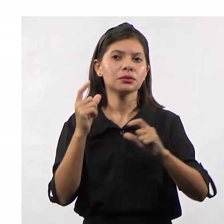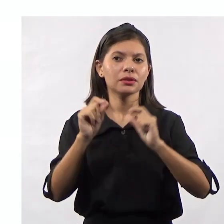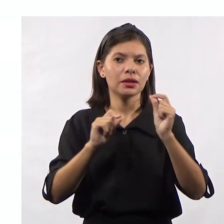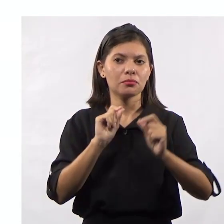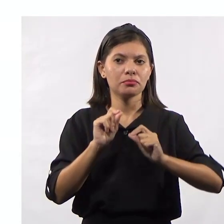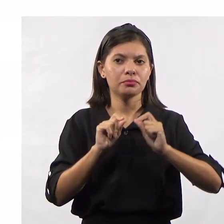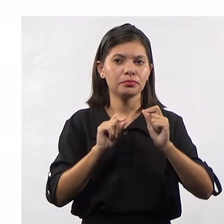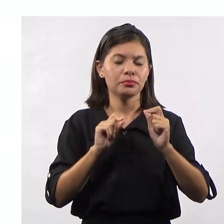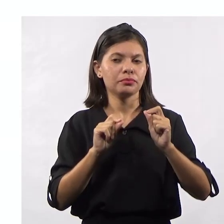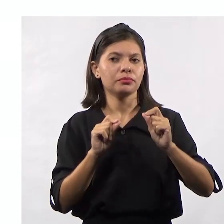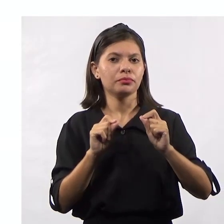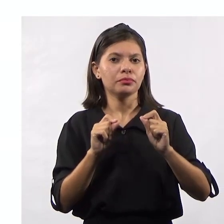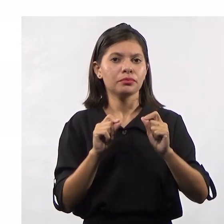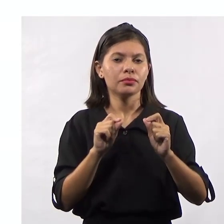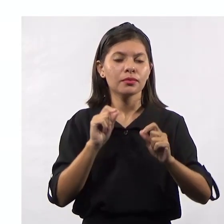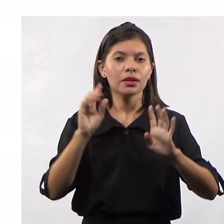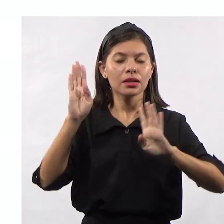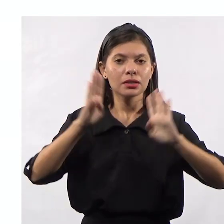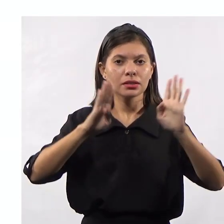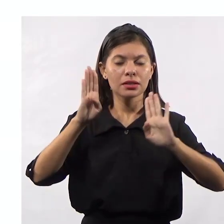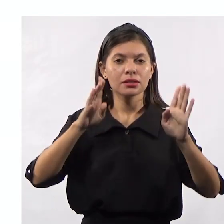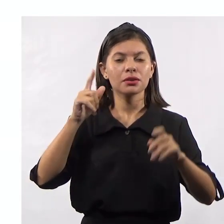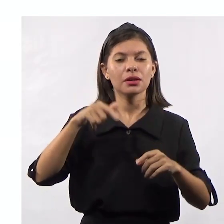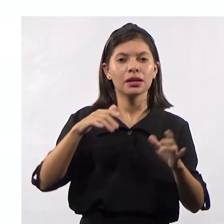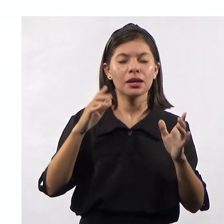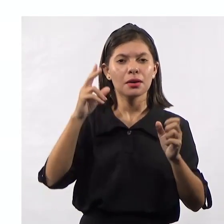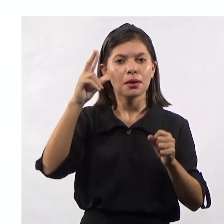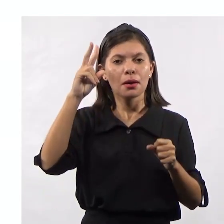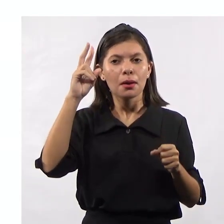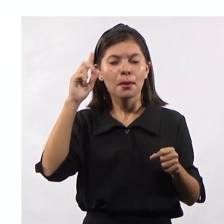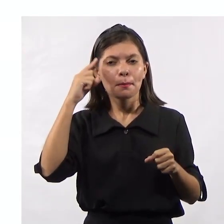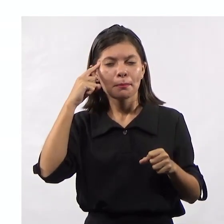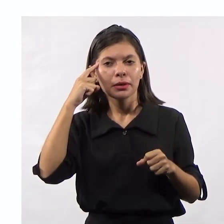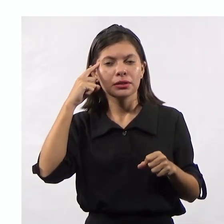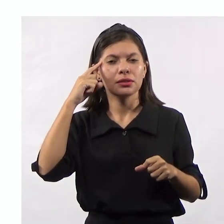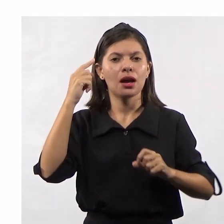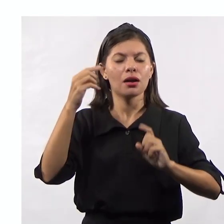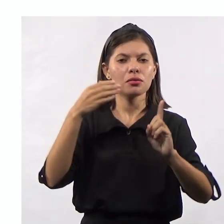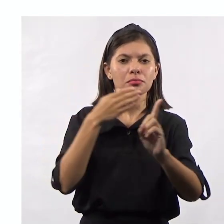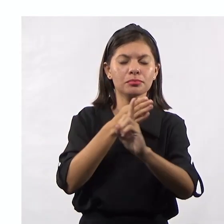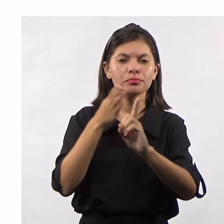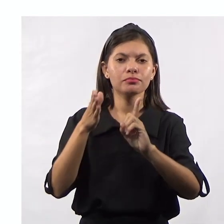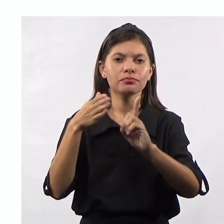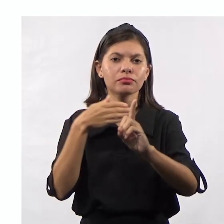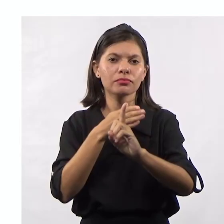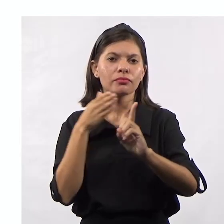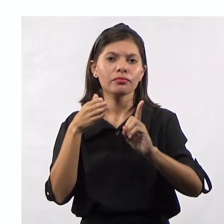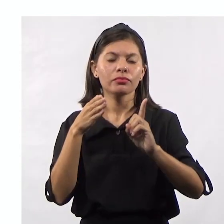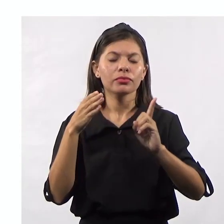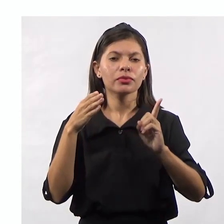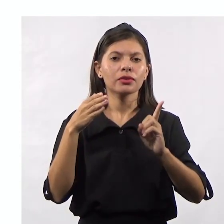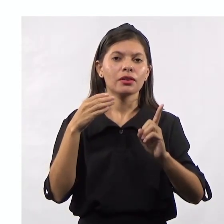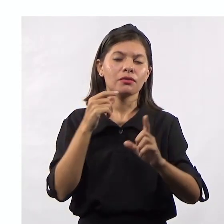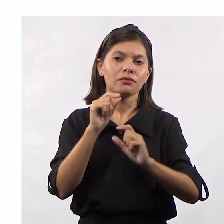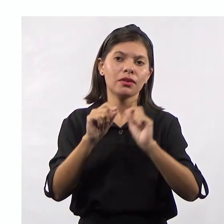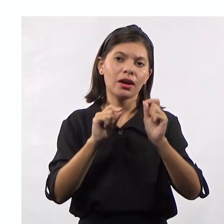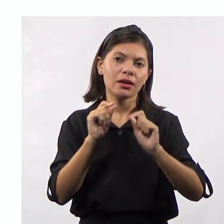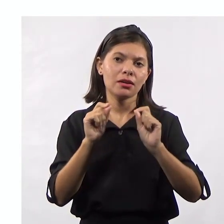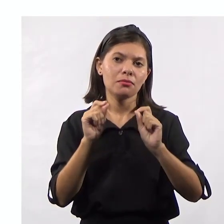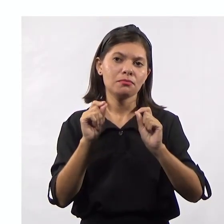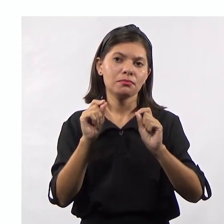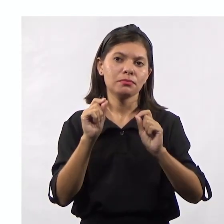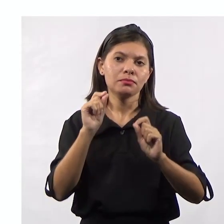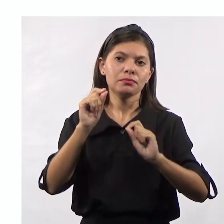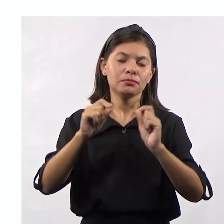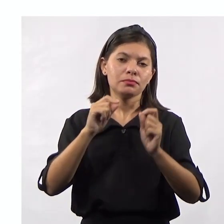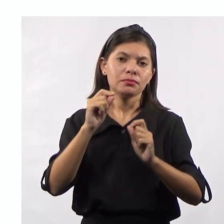da licitação. E aqui, nesse momento, a gente vai pensar também em qual modalidade vai atender a nossa